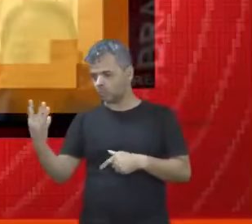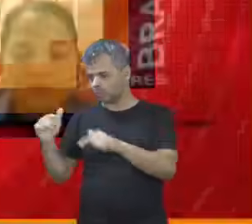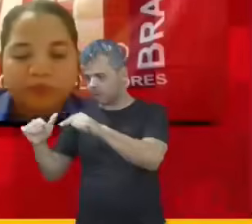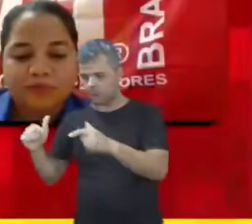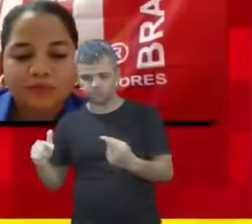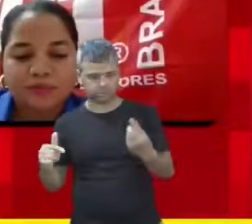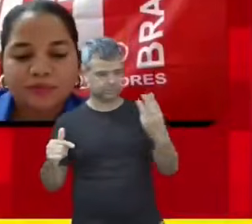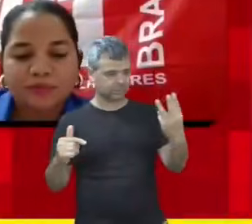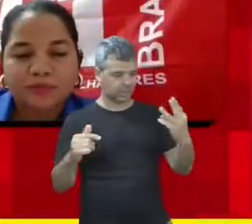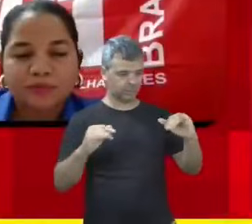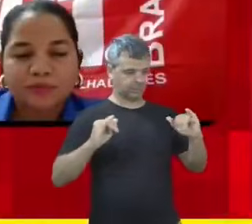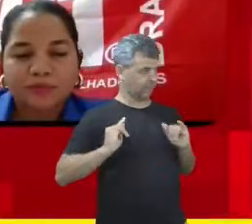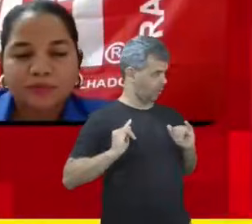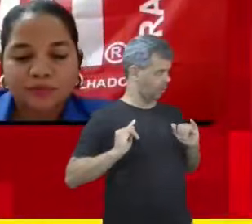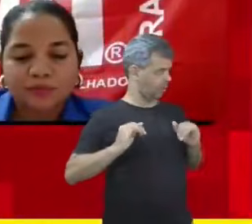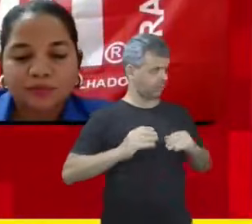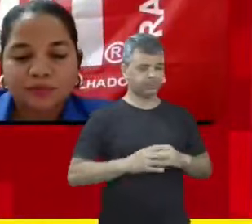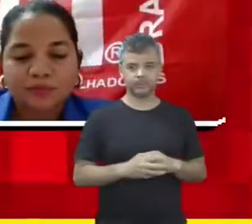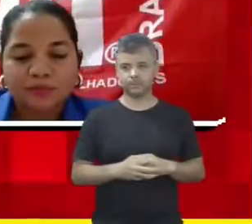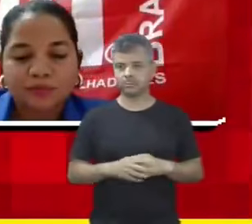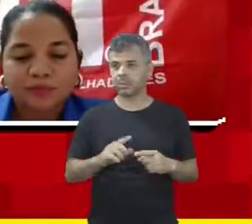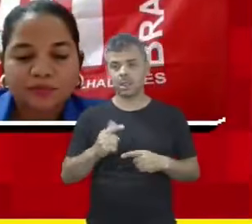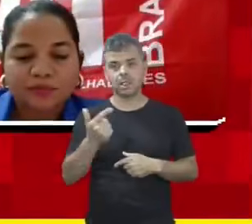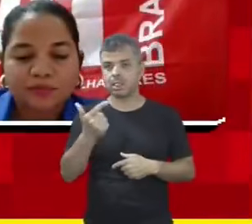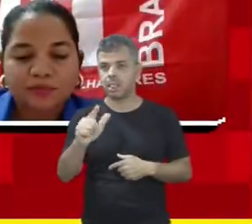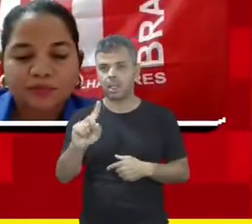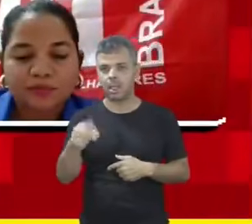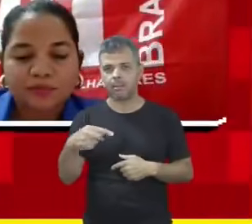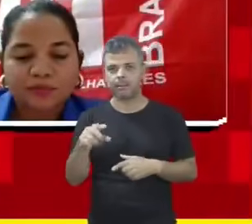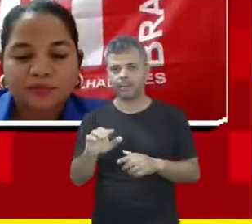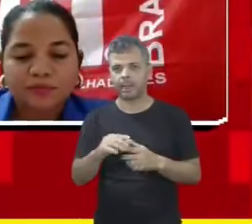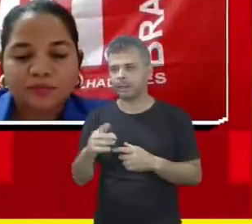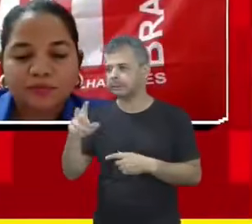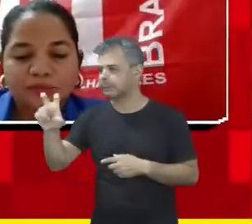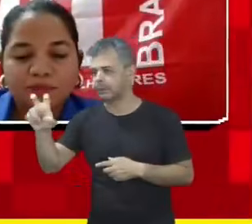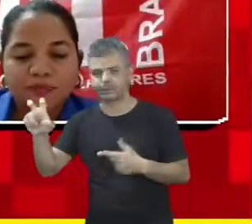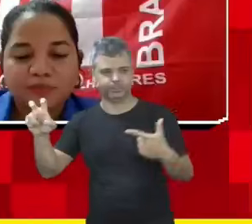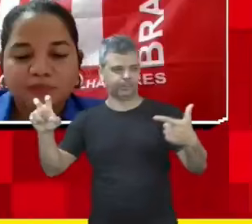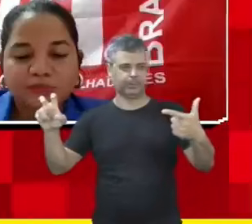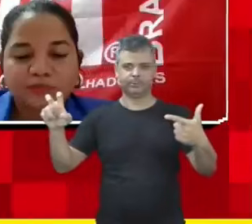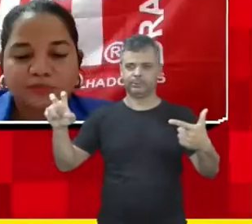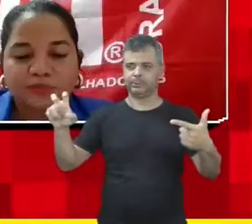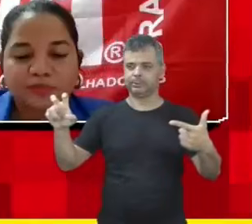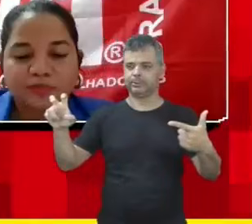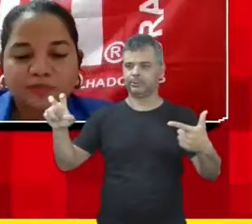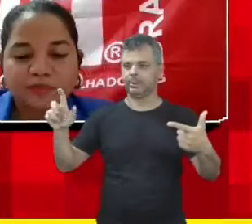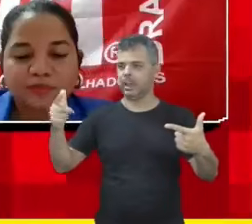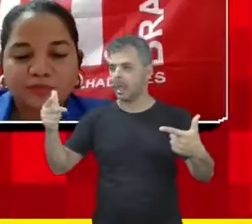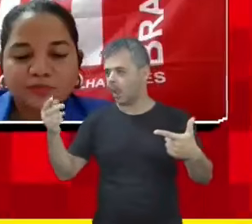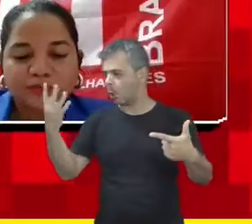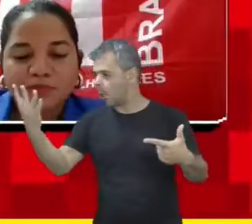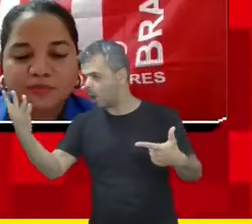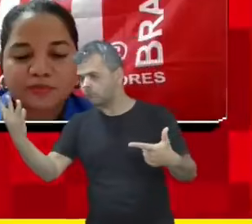4x3. 4x3, gente. Não é 5 por 5x2, é 4x3.